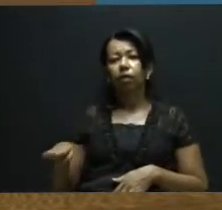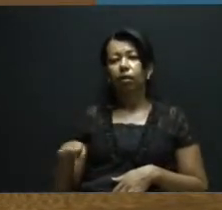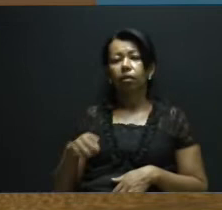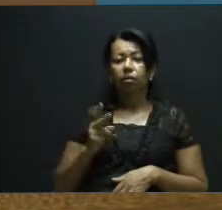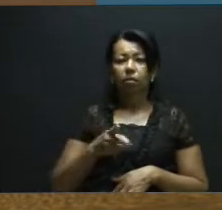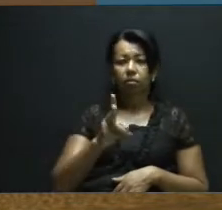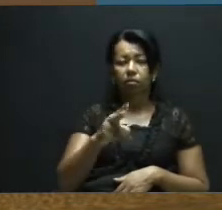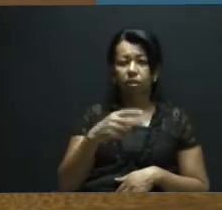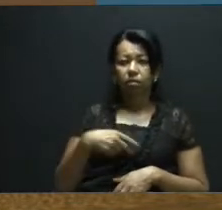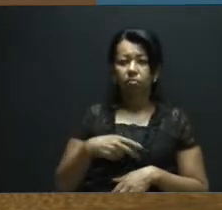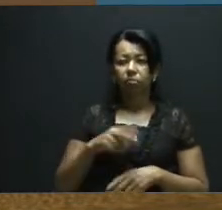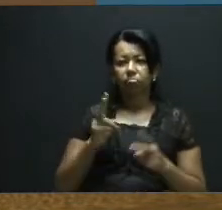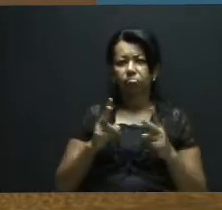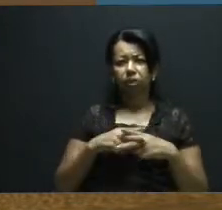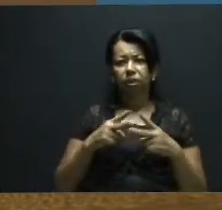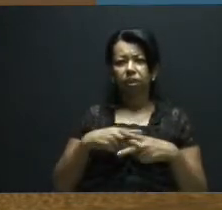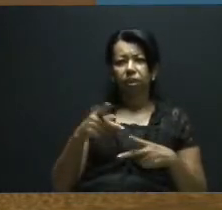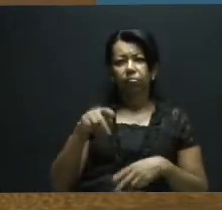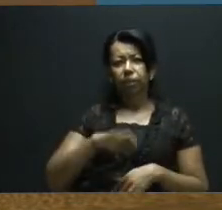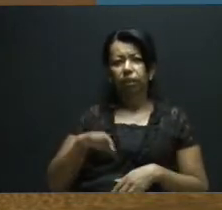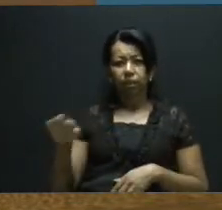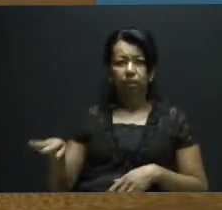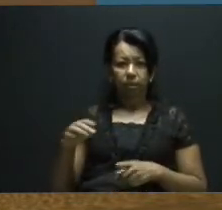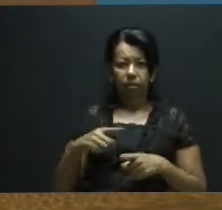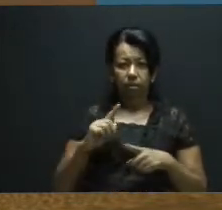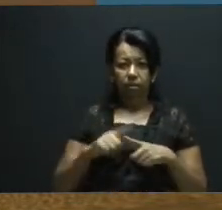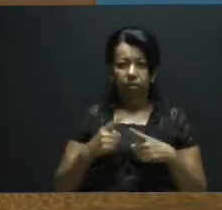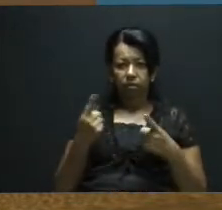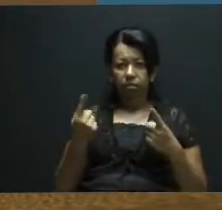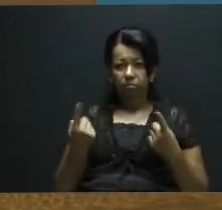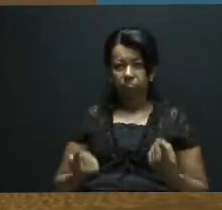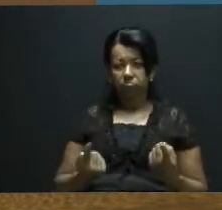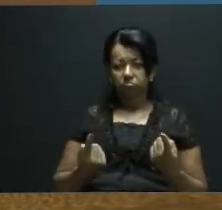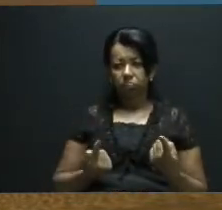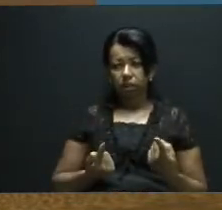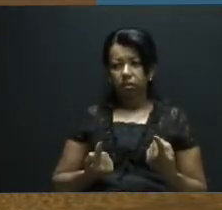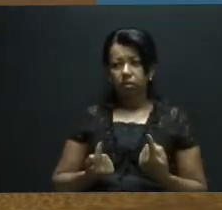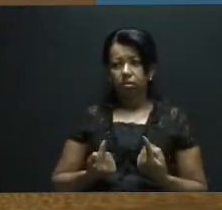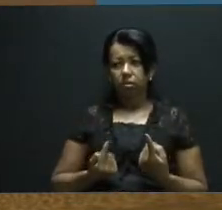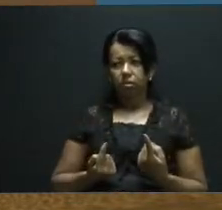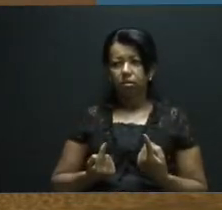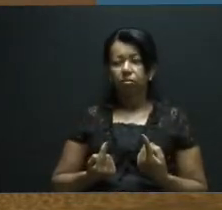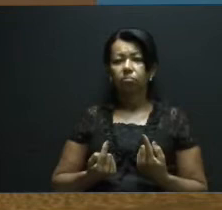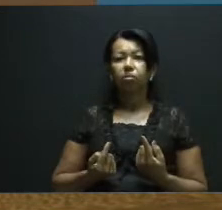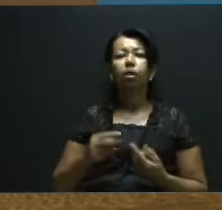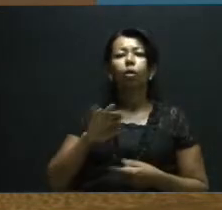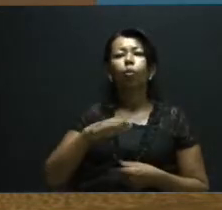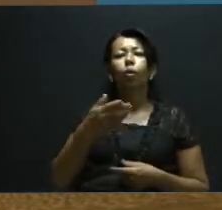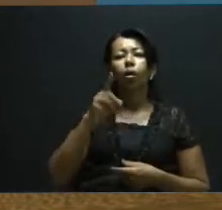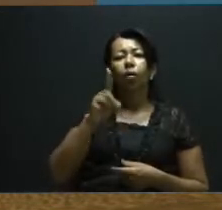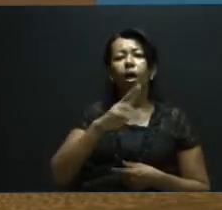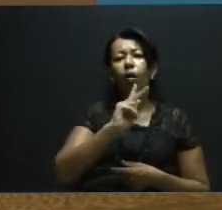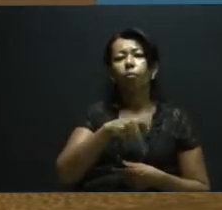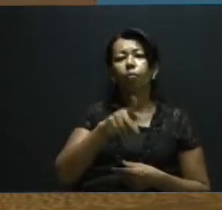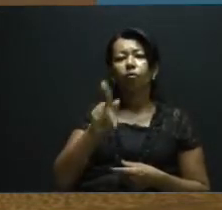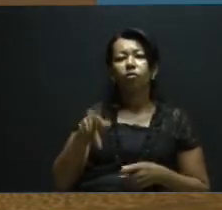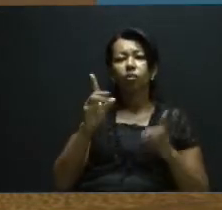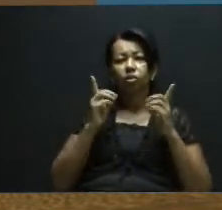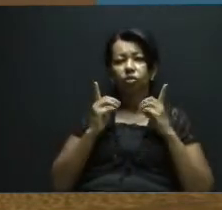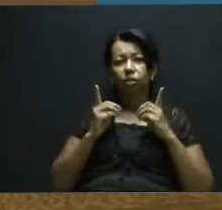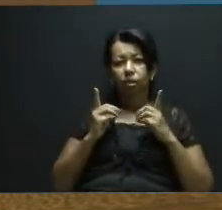briguei pela nossas crianças no entanto no entanto qual é o professor que dignamente